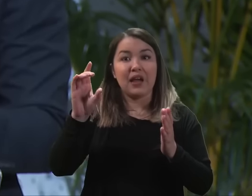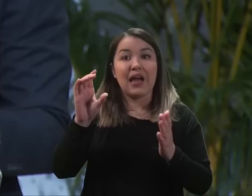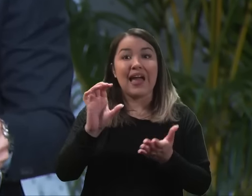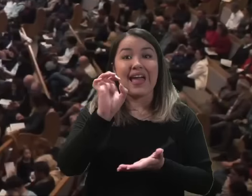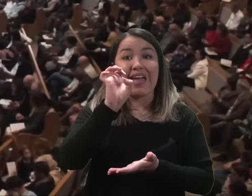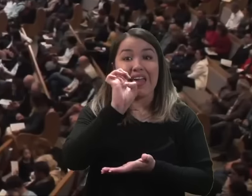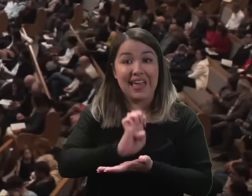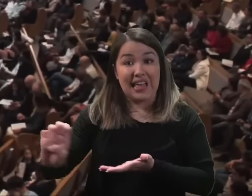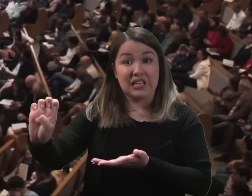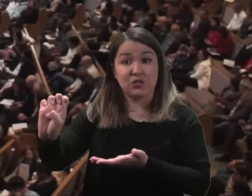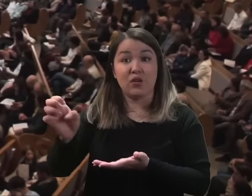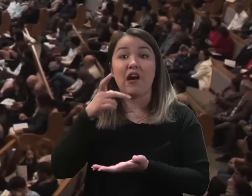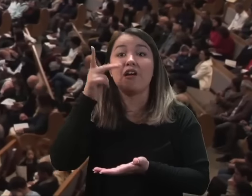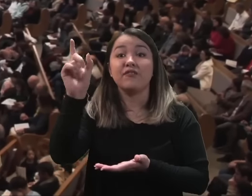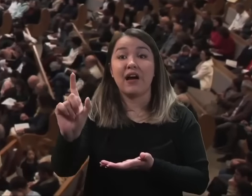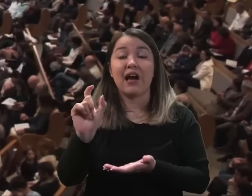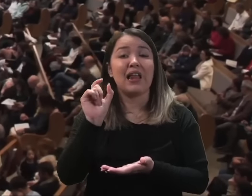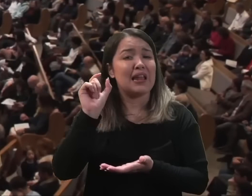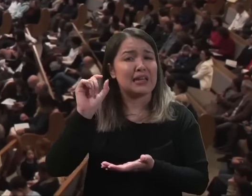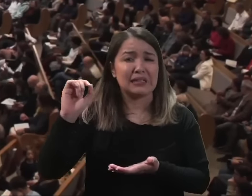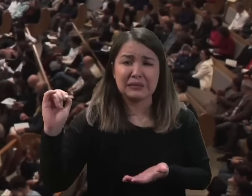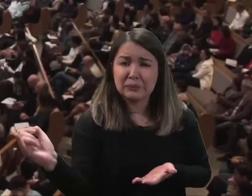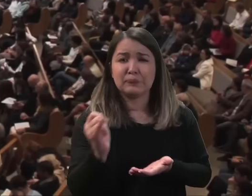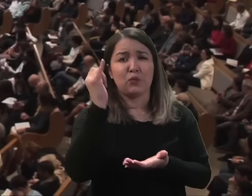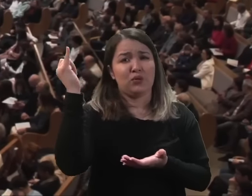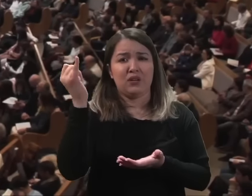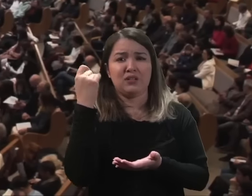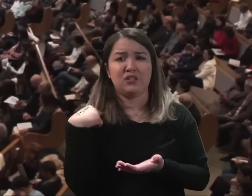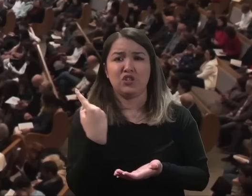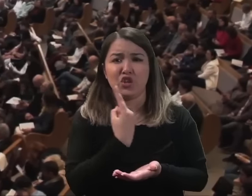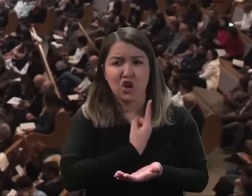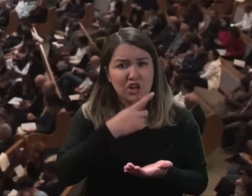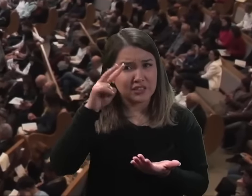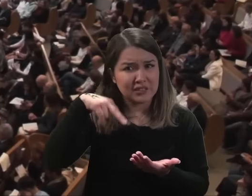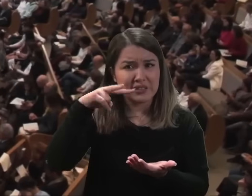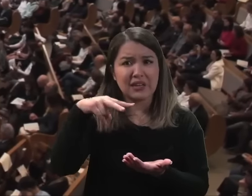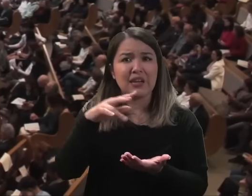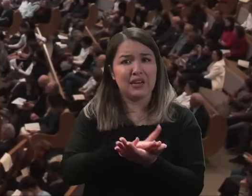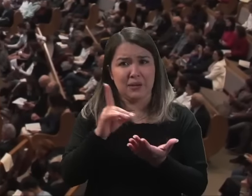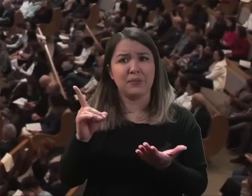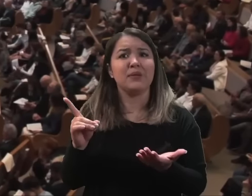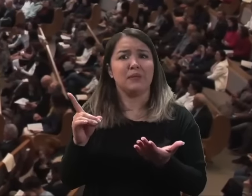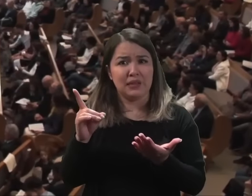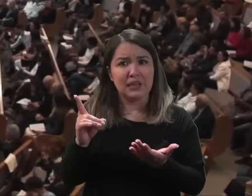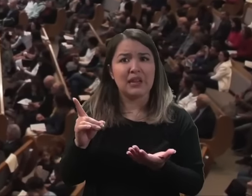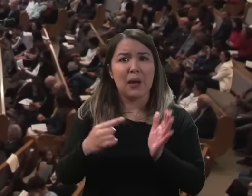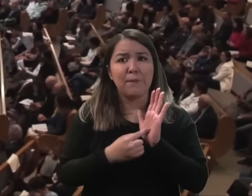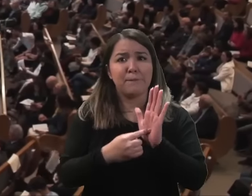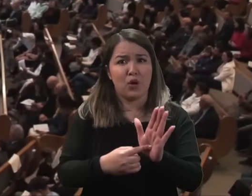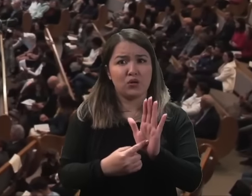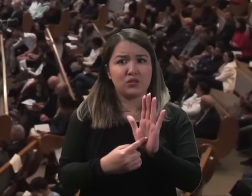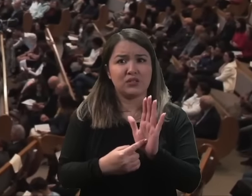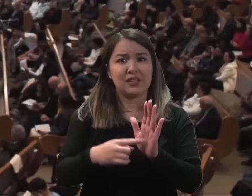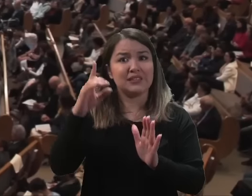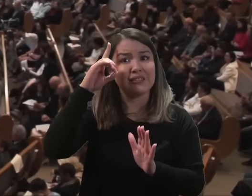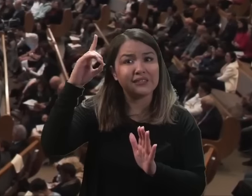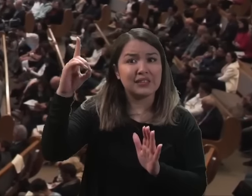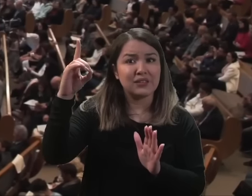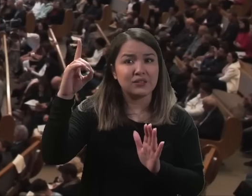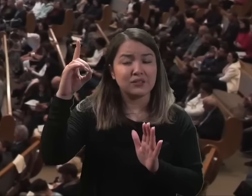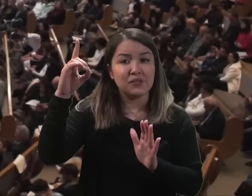esse texto ele é de fundamental importância nós lermos na palavra do Senhor essa revelação de Deus